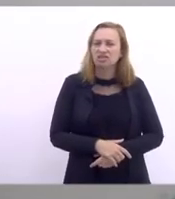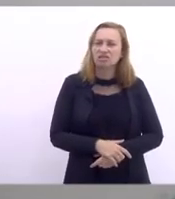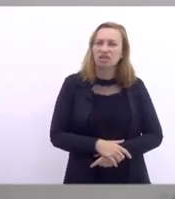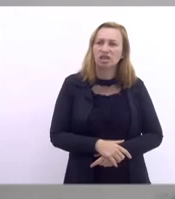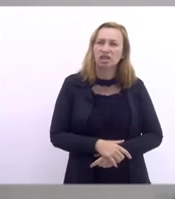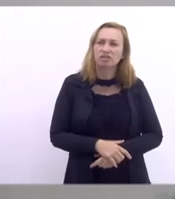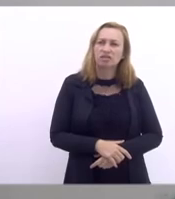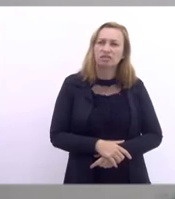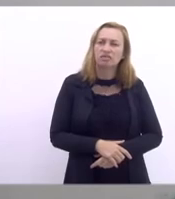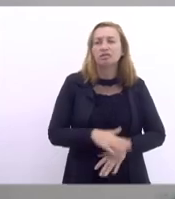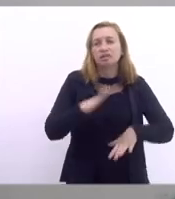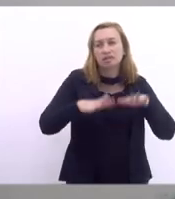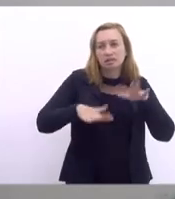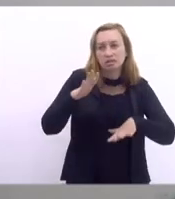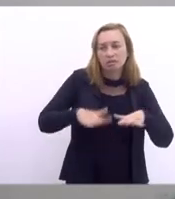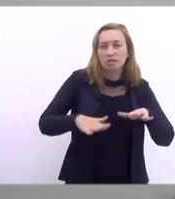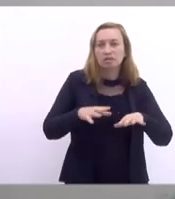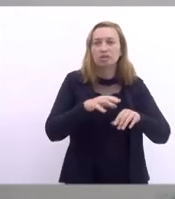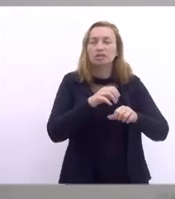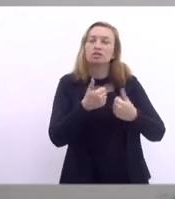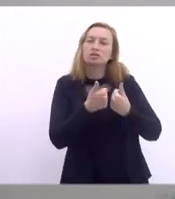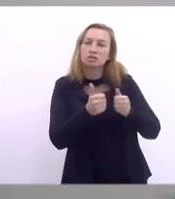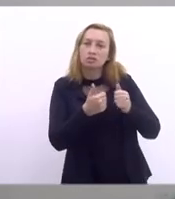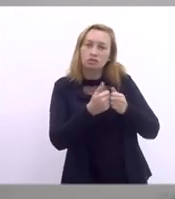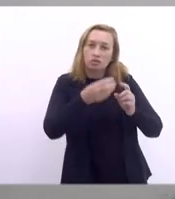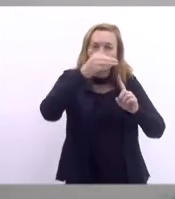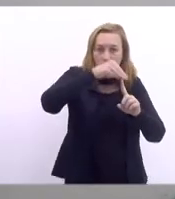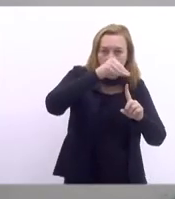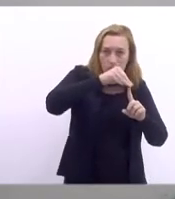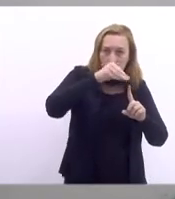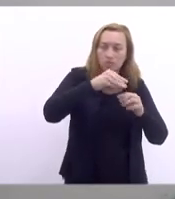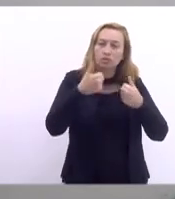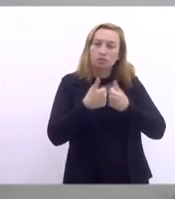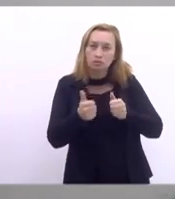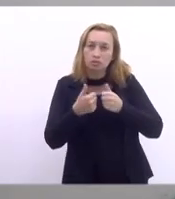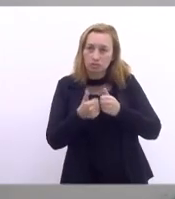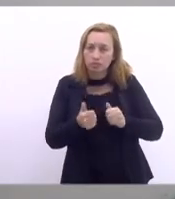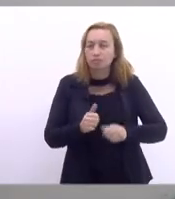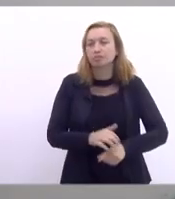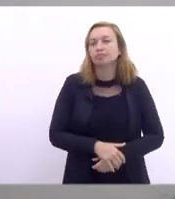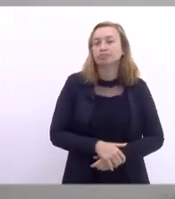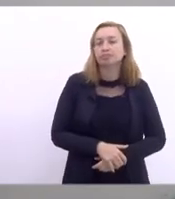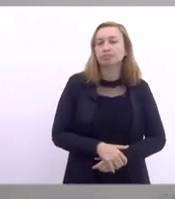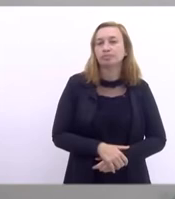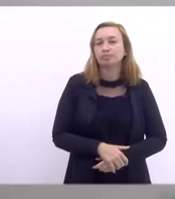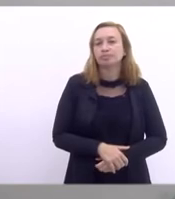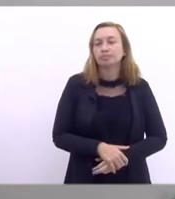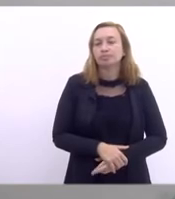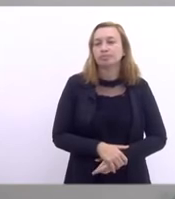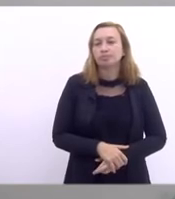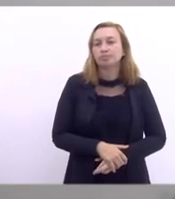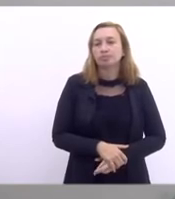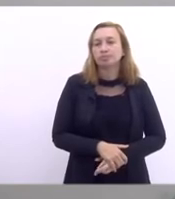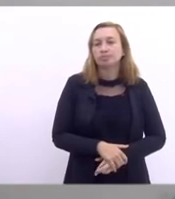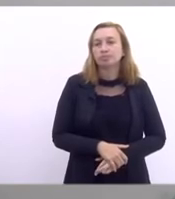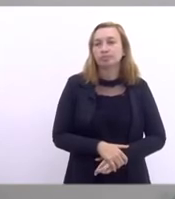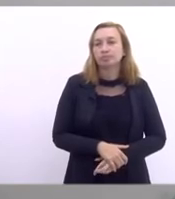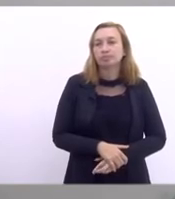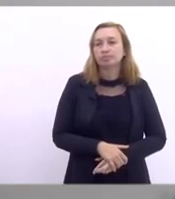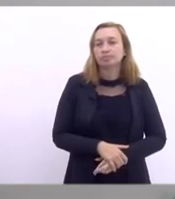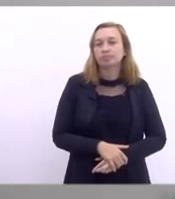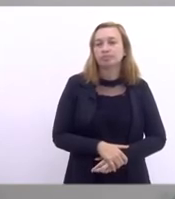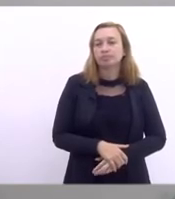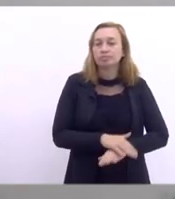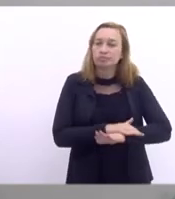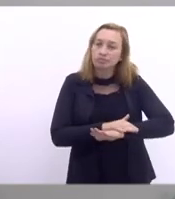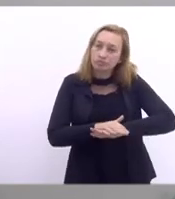depender do volume de ônibus chovendo os pontos de ônibus nas fotos e bença tudo porque eu as foto não